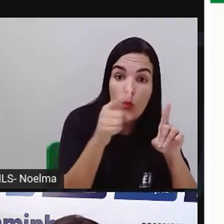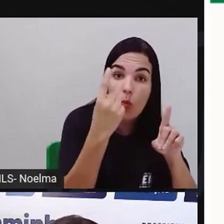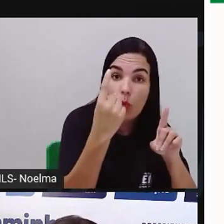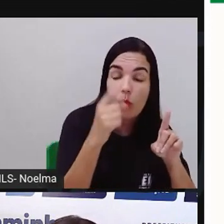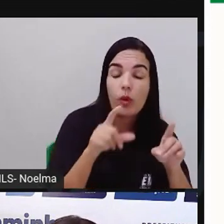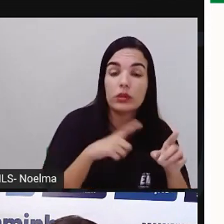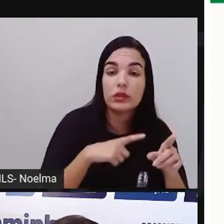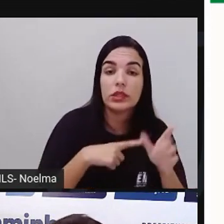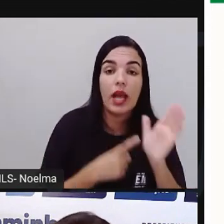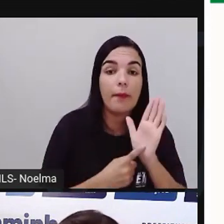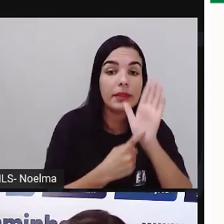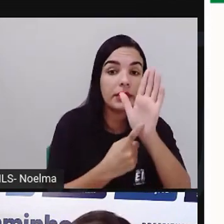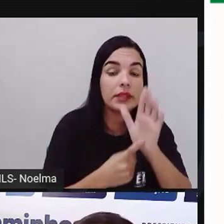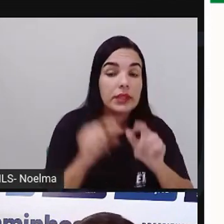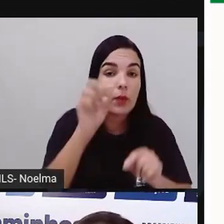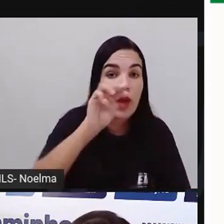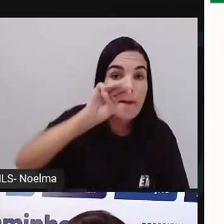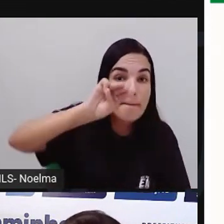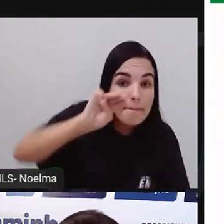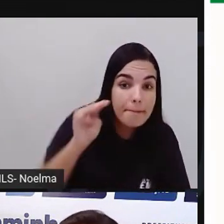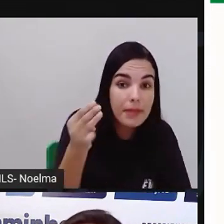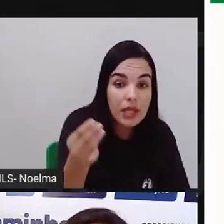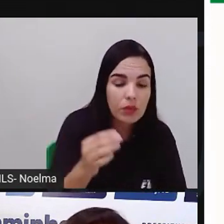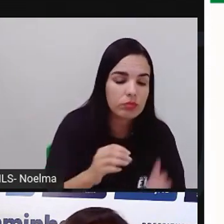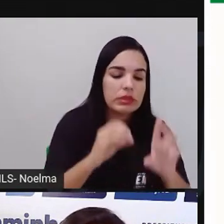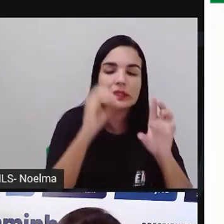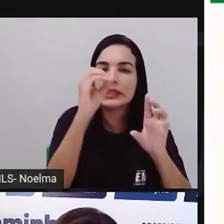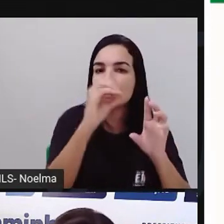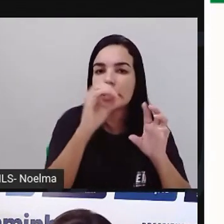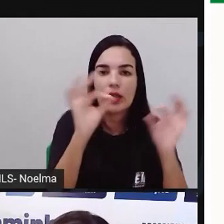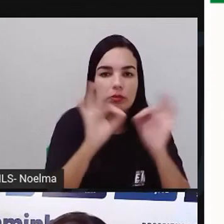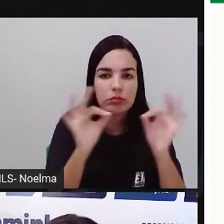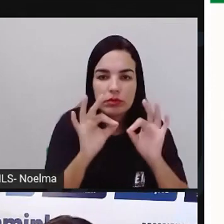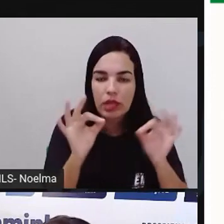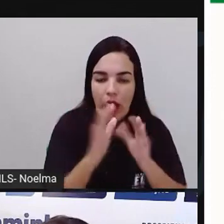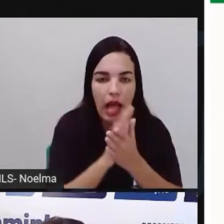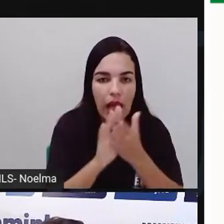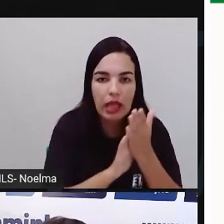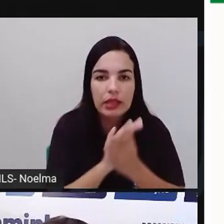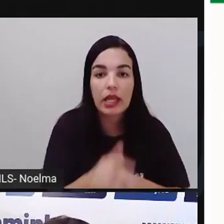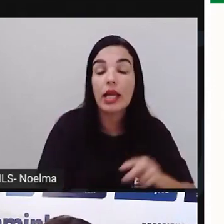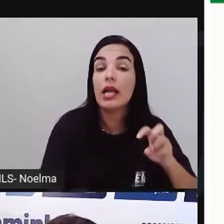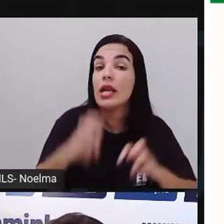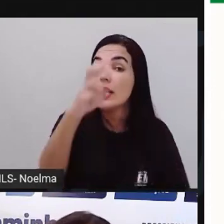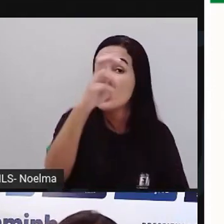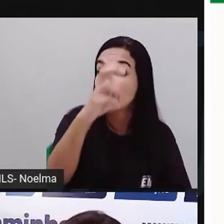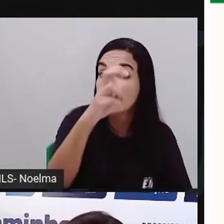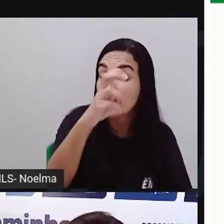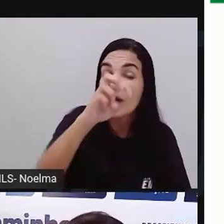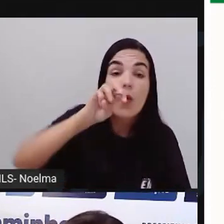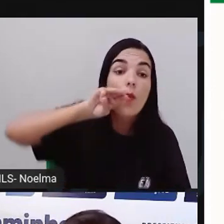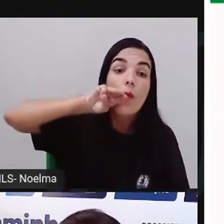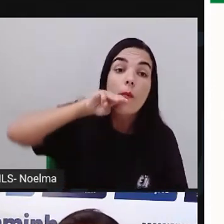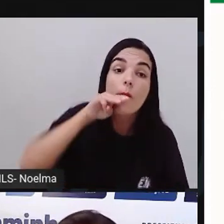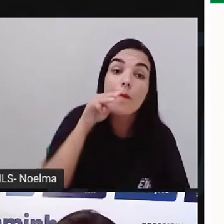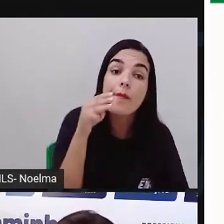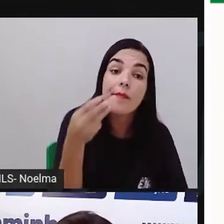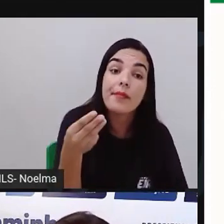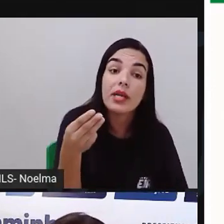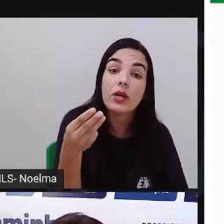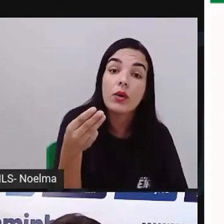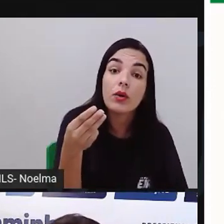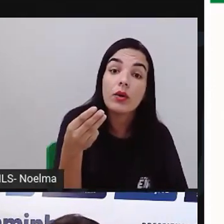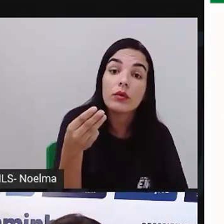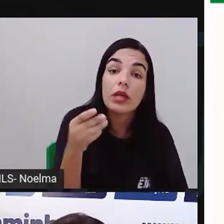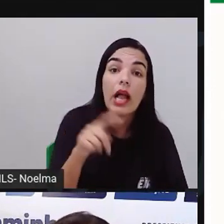a unidade de milhar, vale 1000. O 0 também, no caso, não tem nenhum valor a ser acrescentado. E o 5 não vale 5. Se